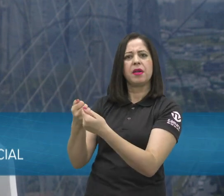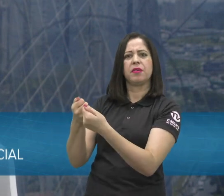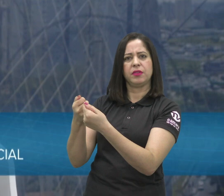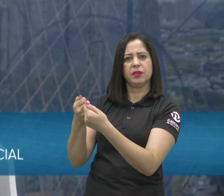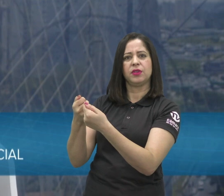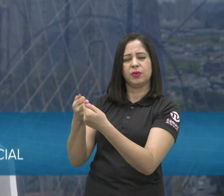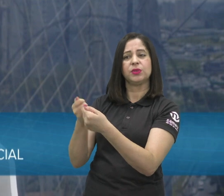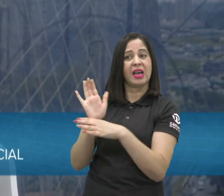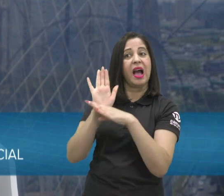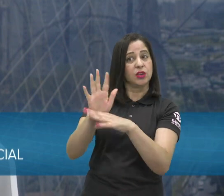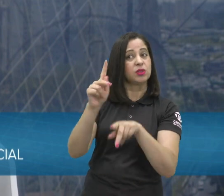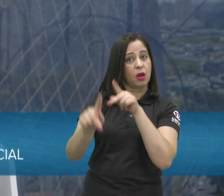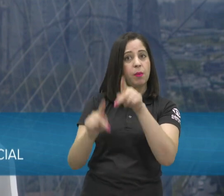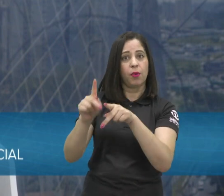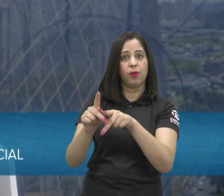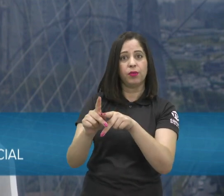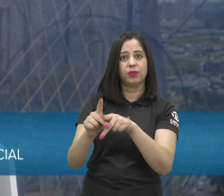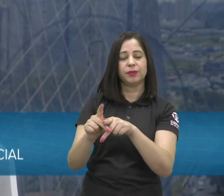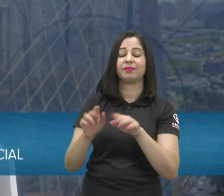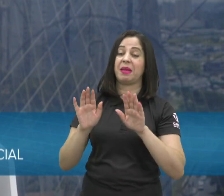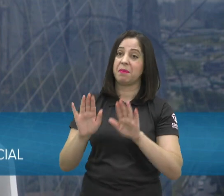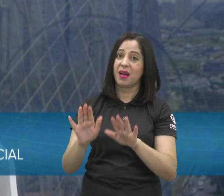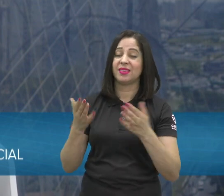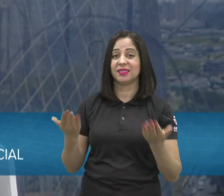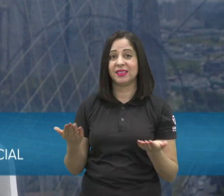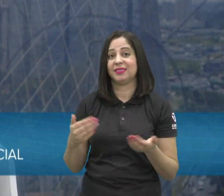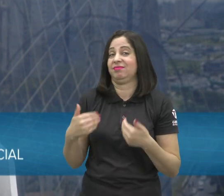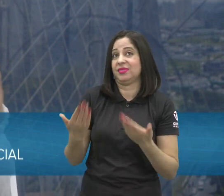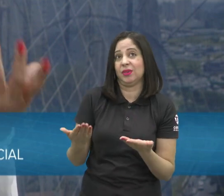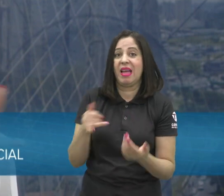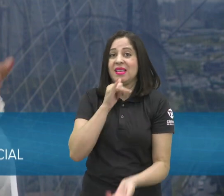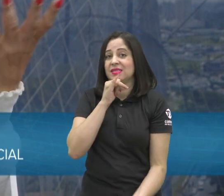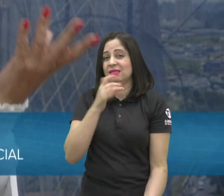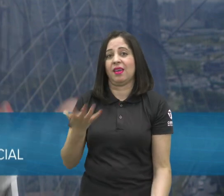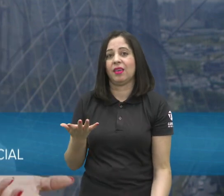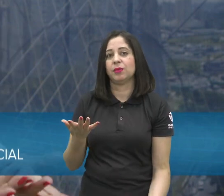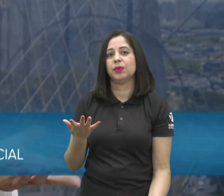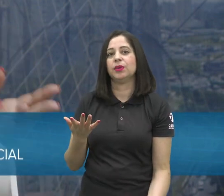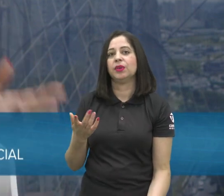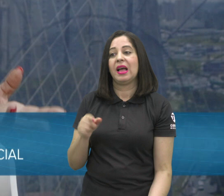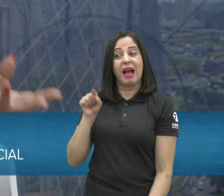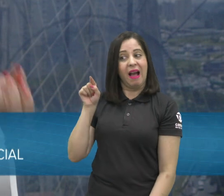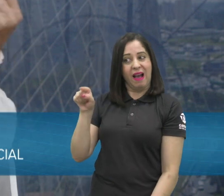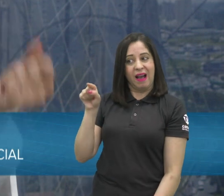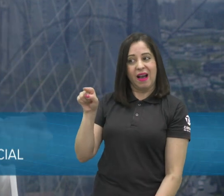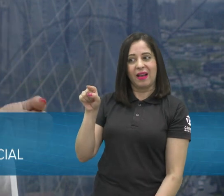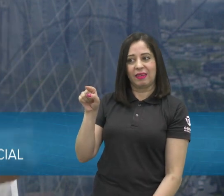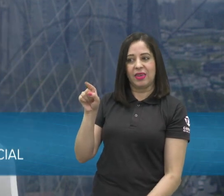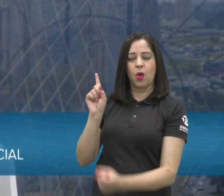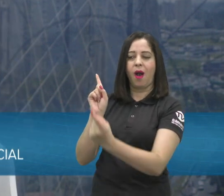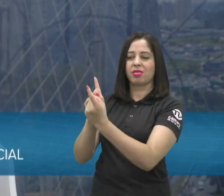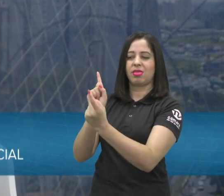uma preocupação nossa é que não universaliza, né? Então eu posso ter um atendimento e uma ação muito maravilhosa, né, aqui